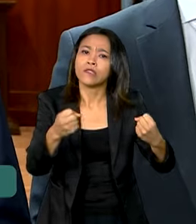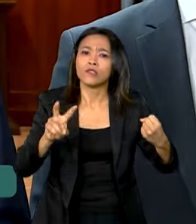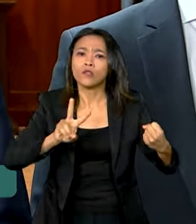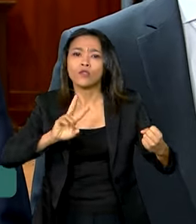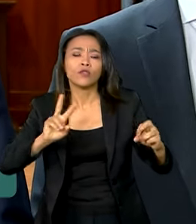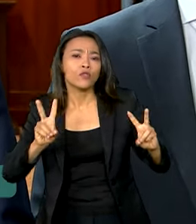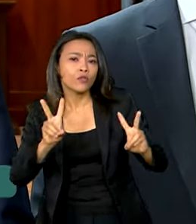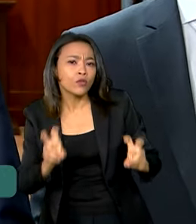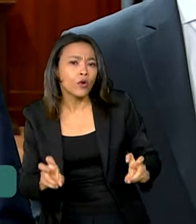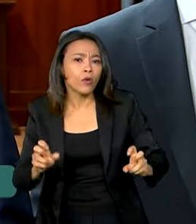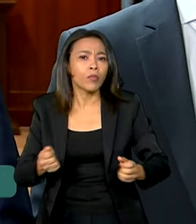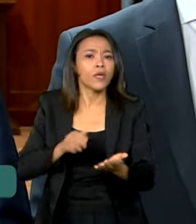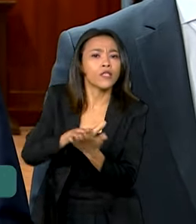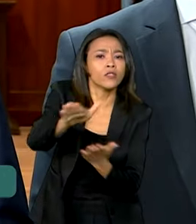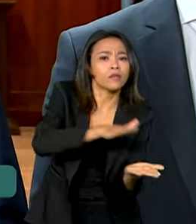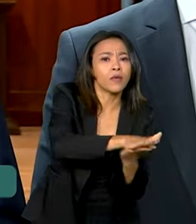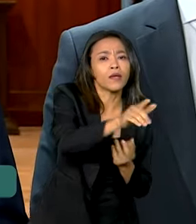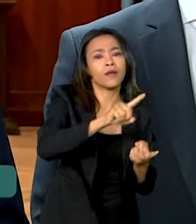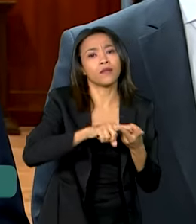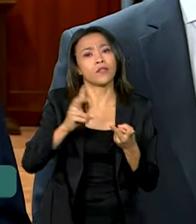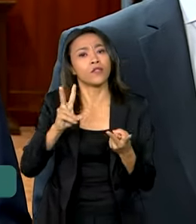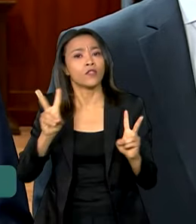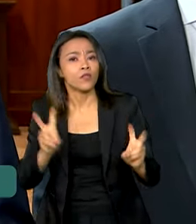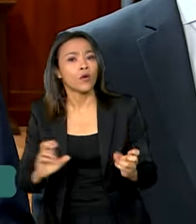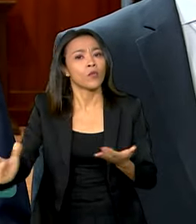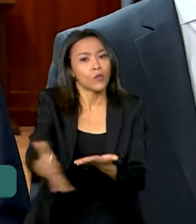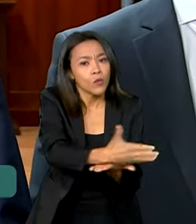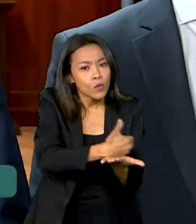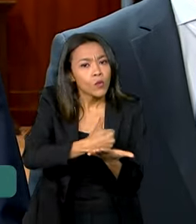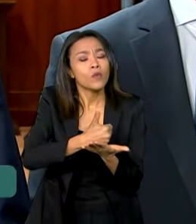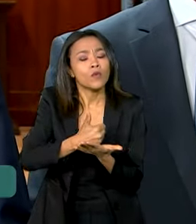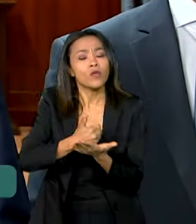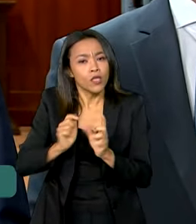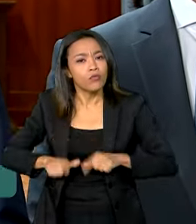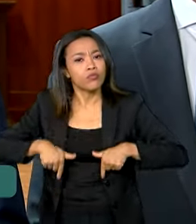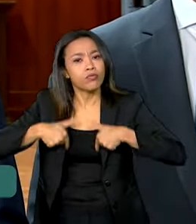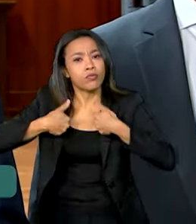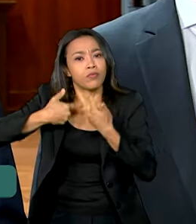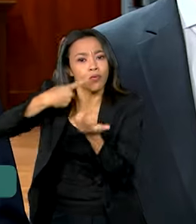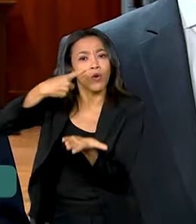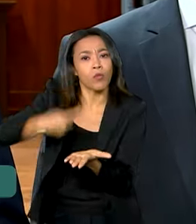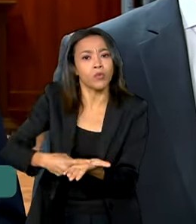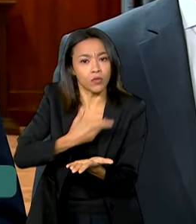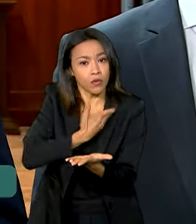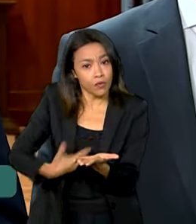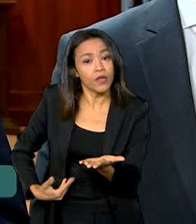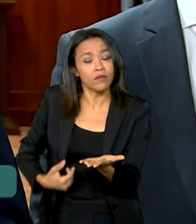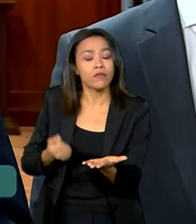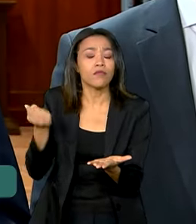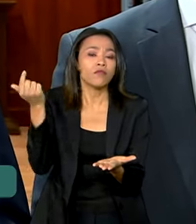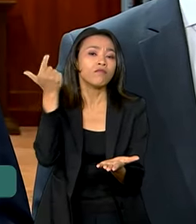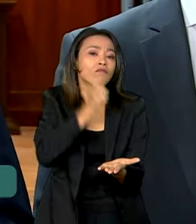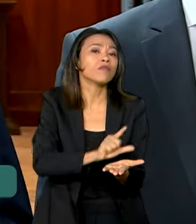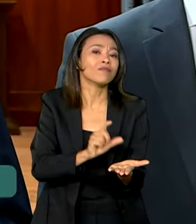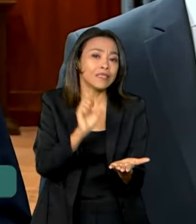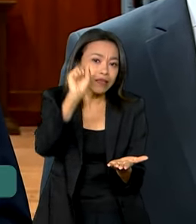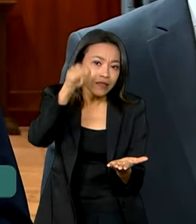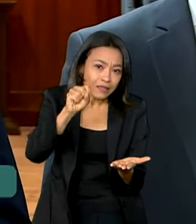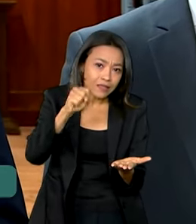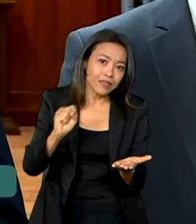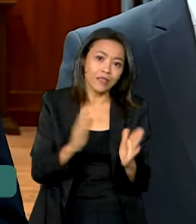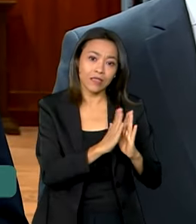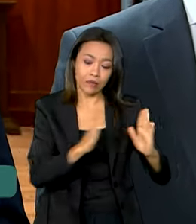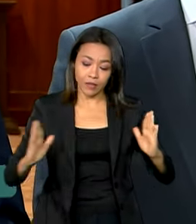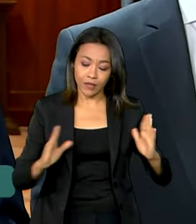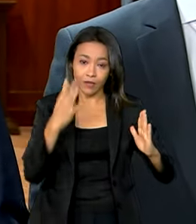despesas em relação às receitas fazendo o nosso trabalho eu acredito realmente que nós temos a chance de completar o Mandato do